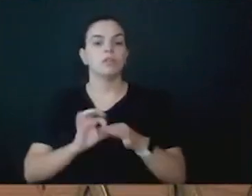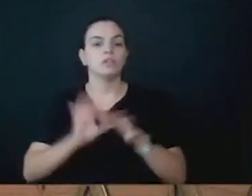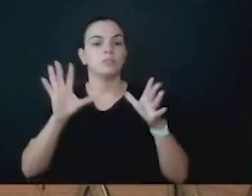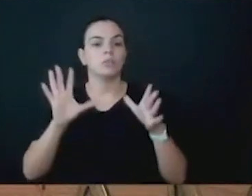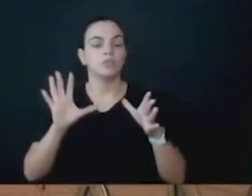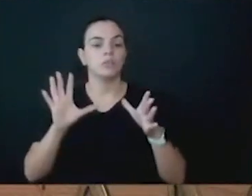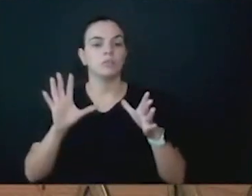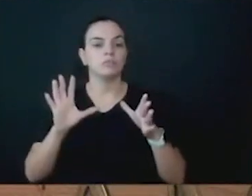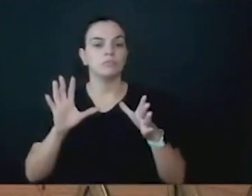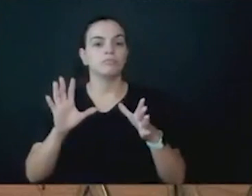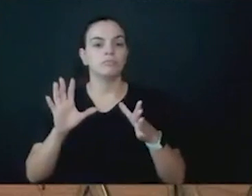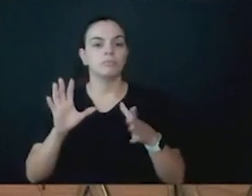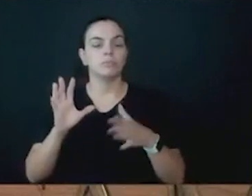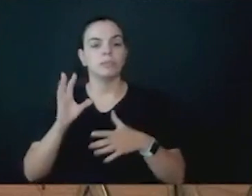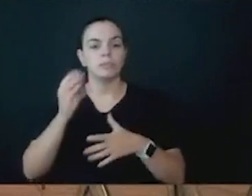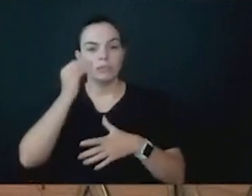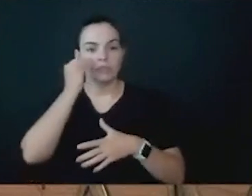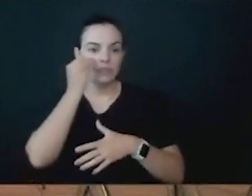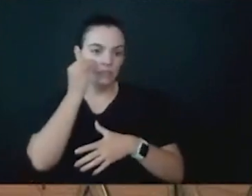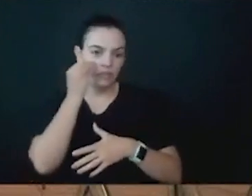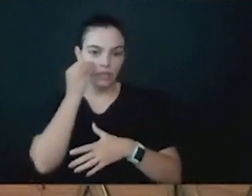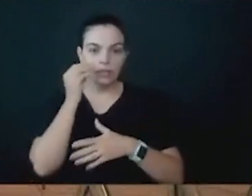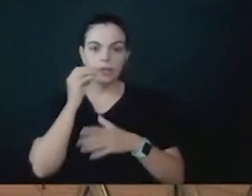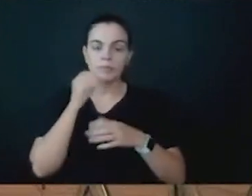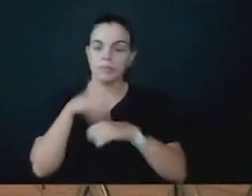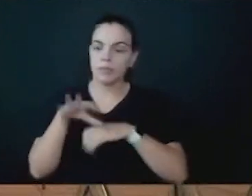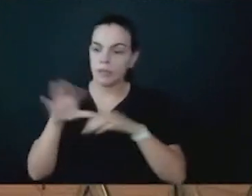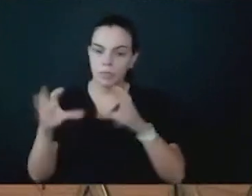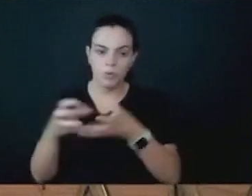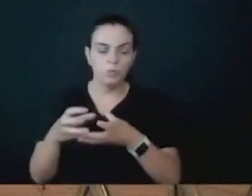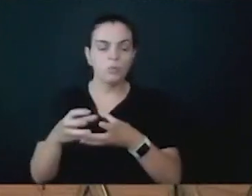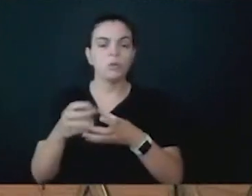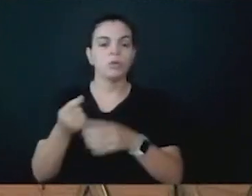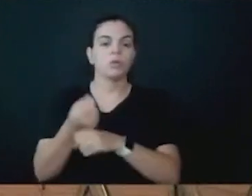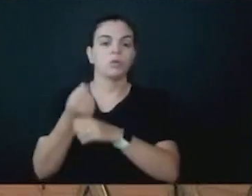aí para a Comissão de Economia. Ok, vereador.